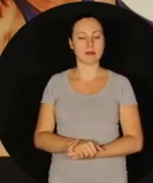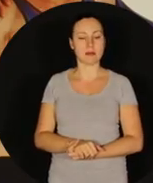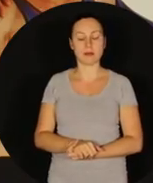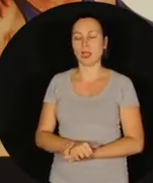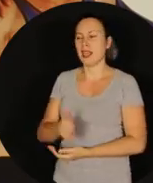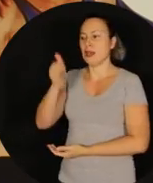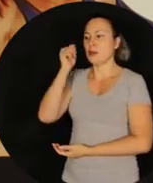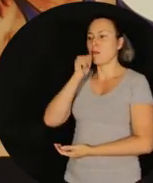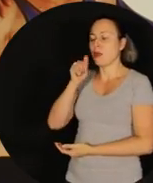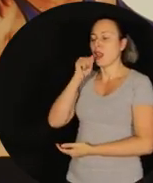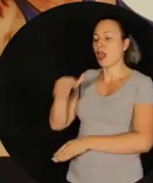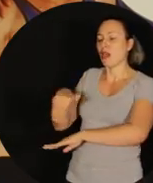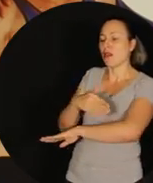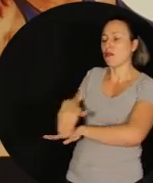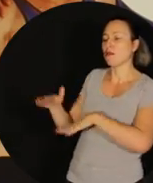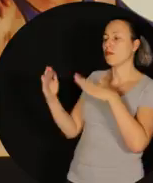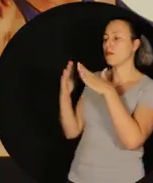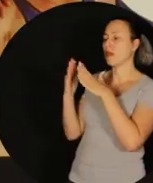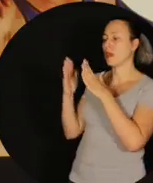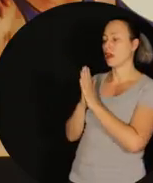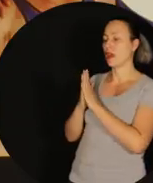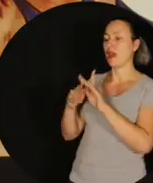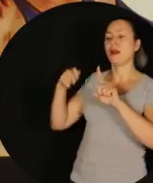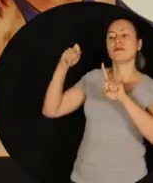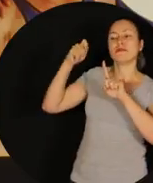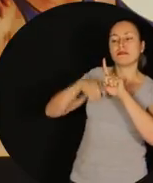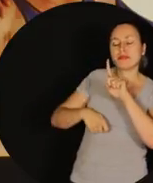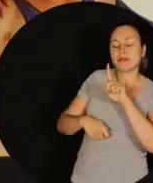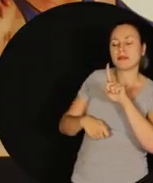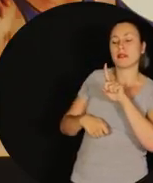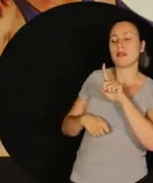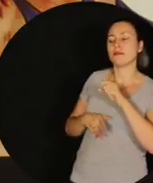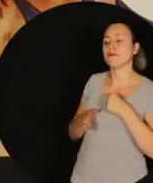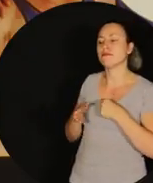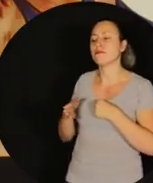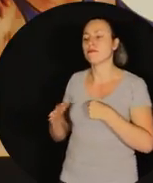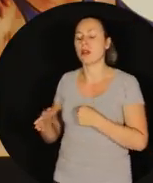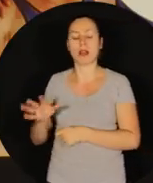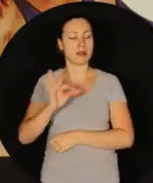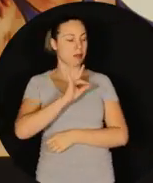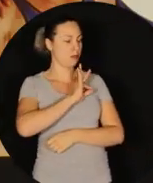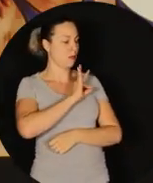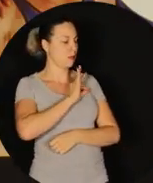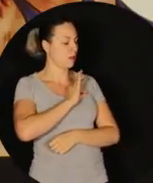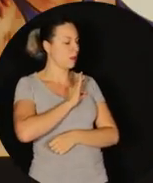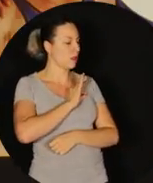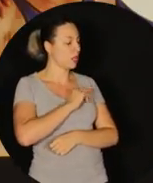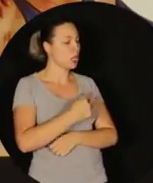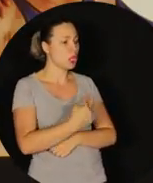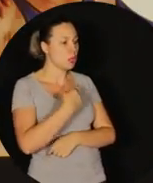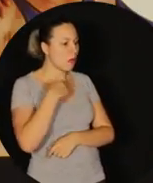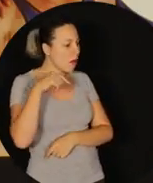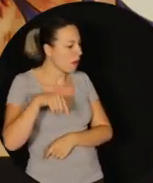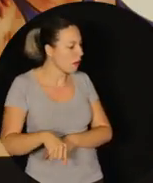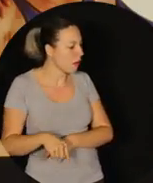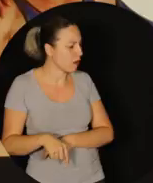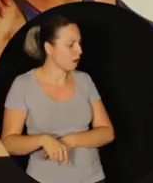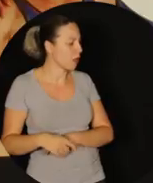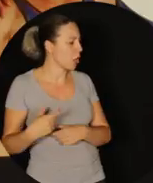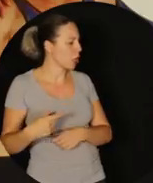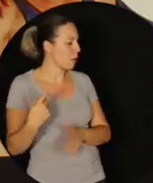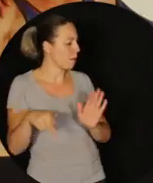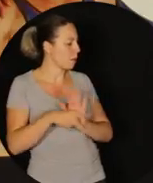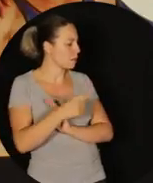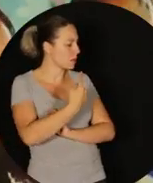Mulher, em situação de rua, eu fui violentada sexualmente, fui na delegacia fazer uma ocorrência, o policial falou que eu não podia estar ali,